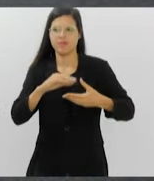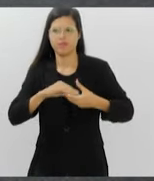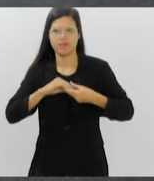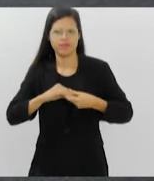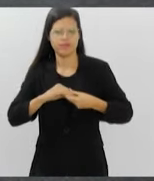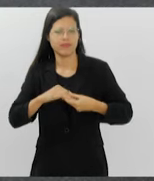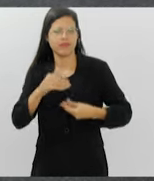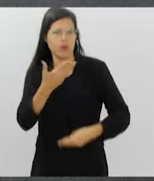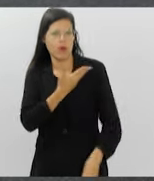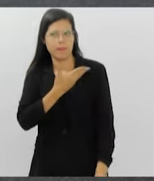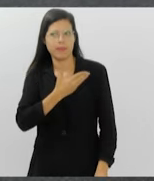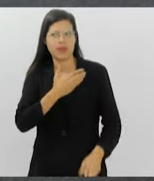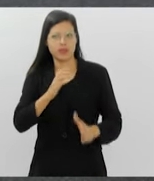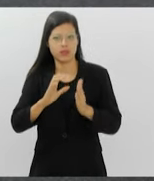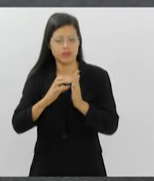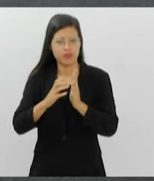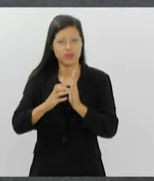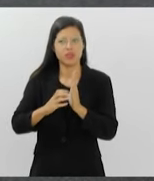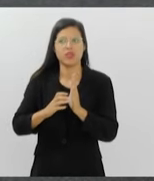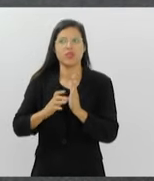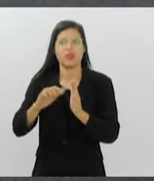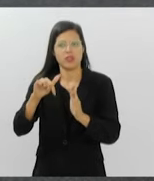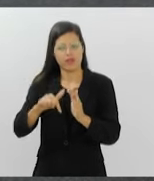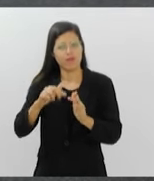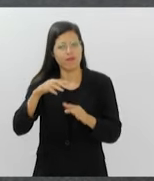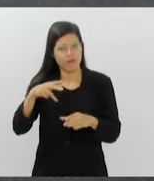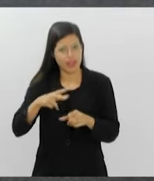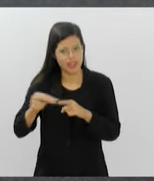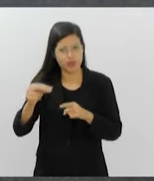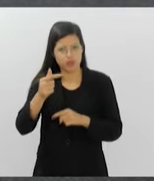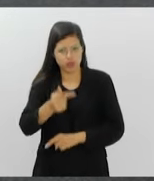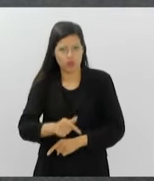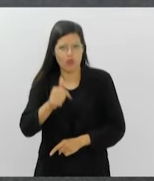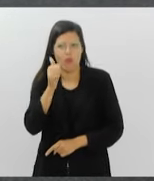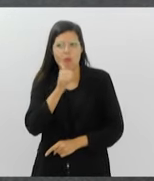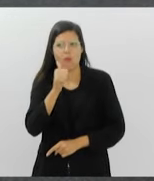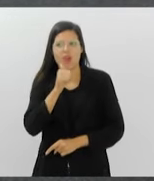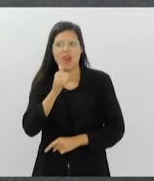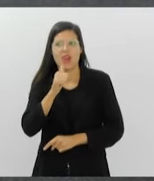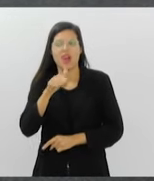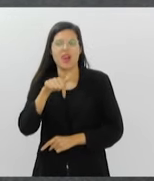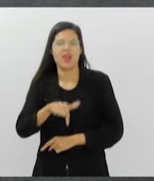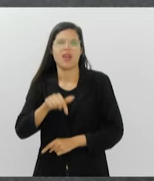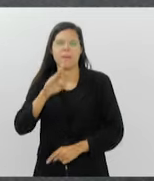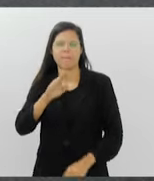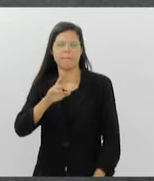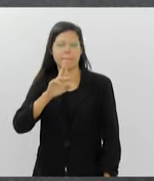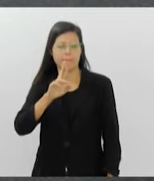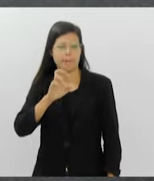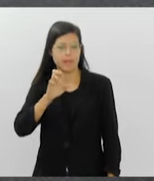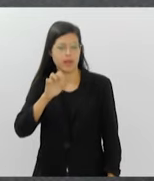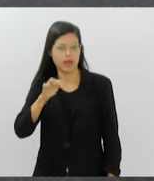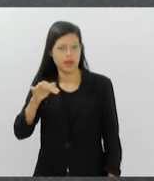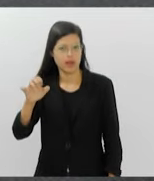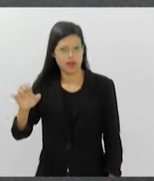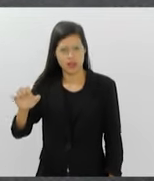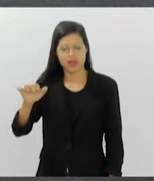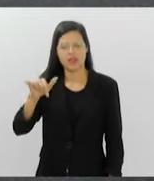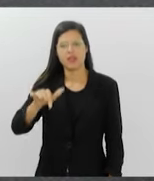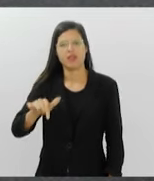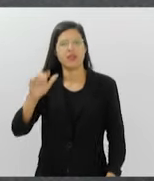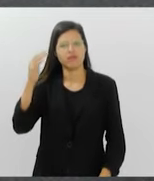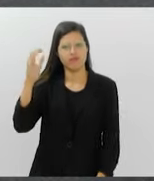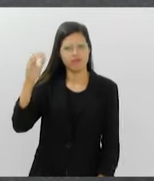foi recentemente reeleita como a mulher mais bem votada de Niterói, Bene Brioli, que aqui dentro deste